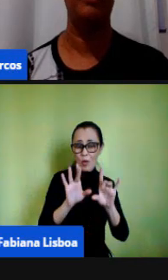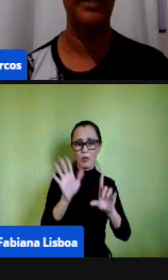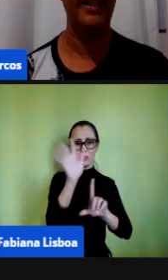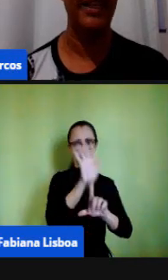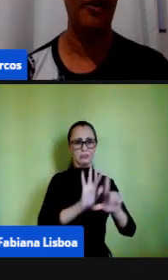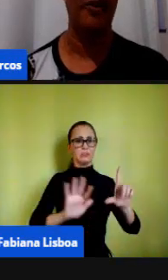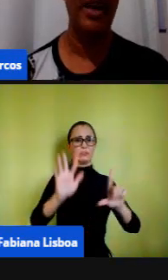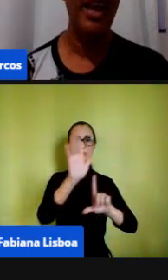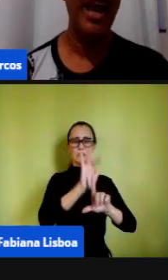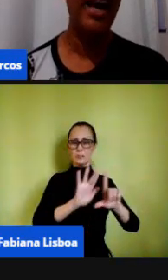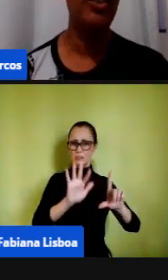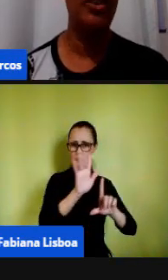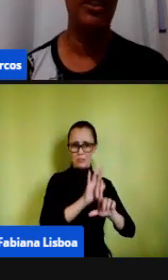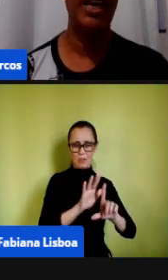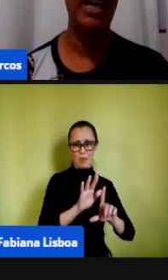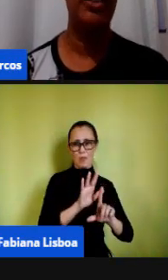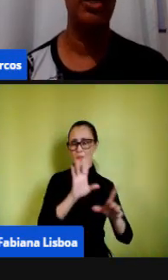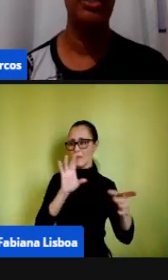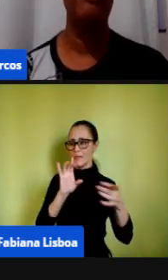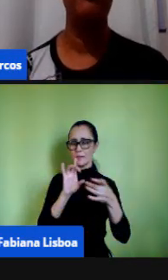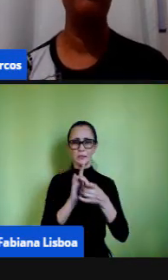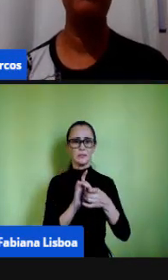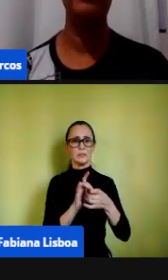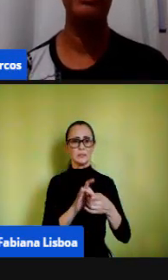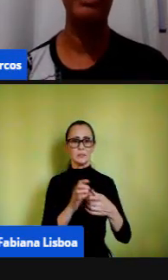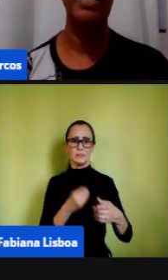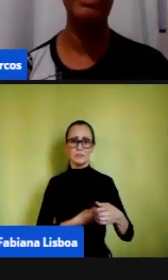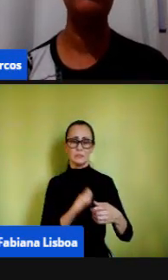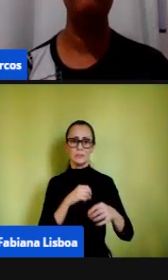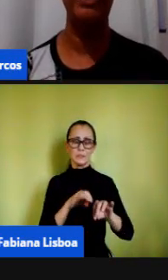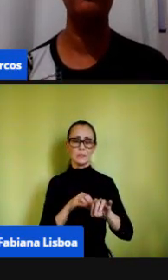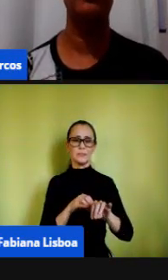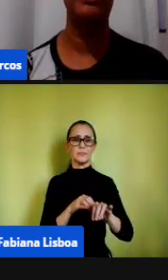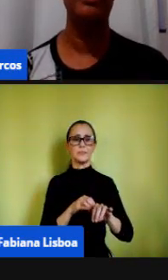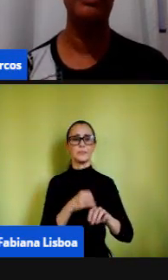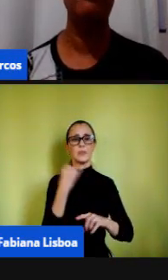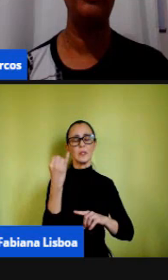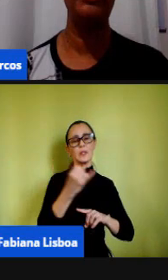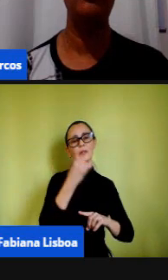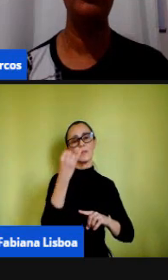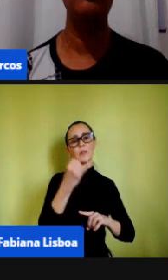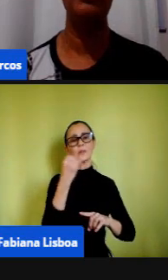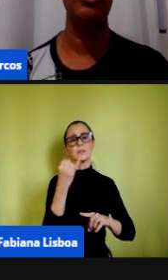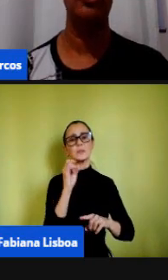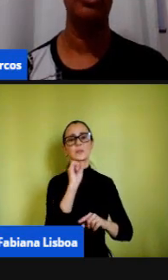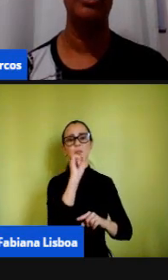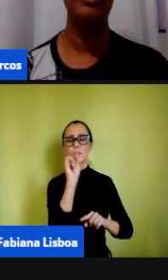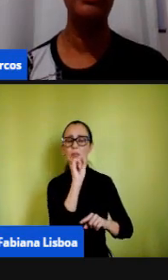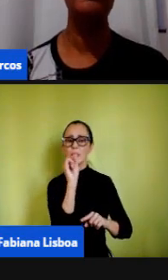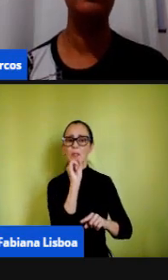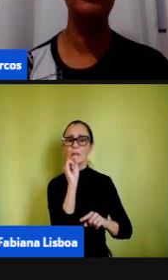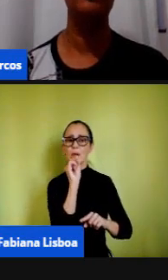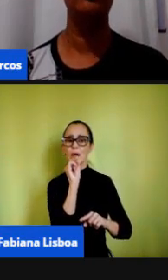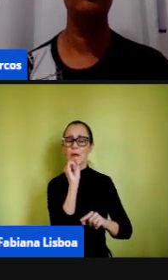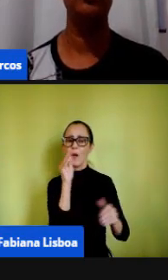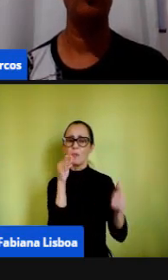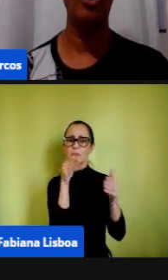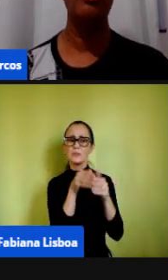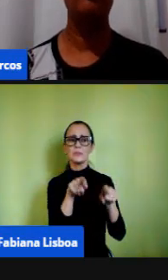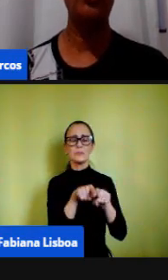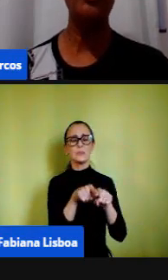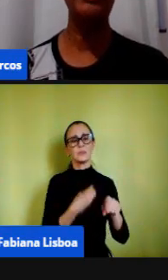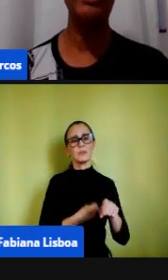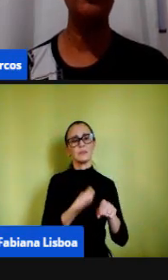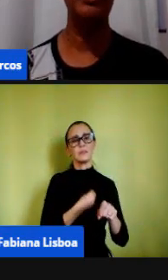no ensino presencial. A atividade deve permear aspectos da vida do estudante e exige o